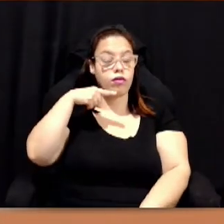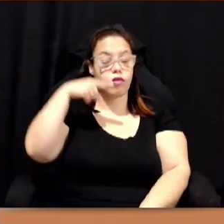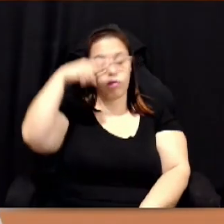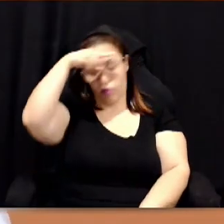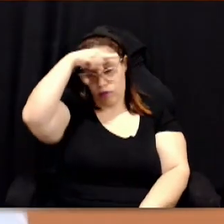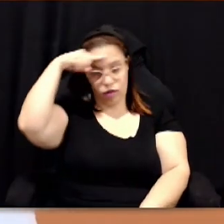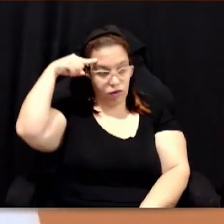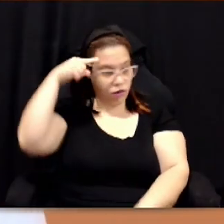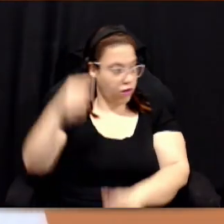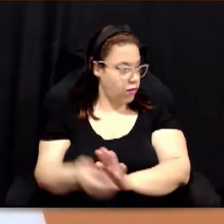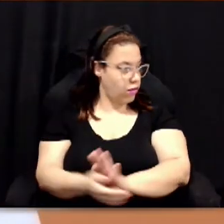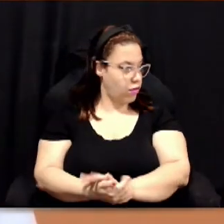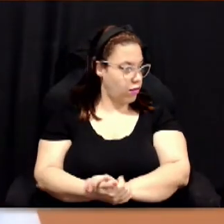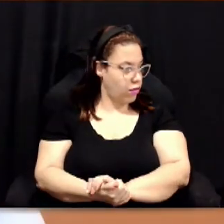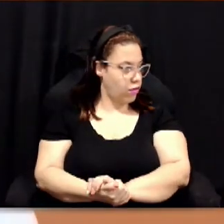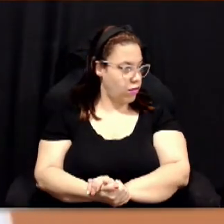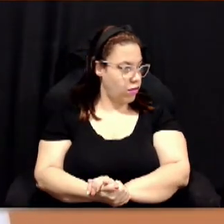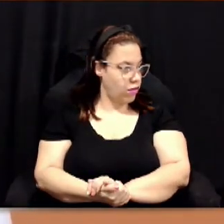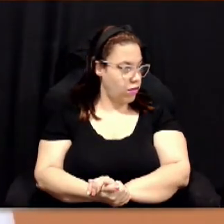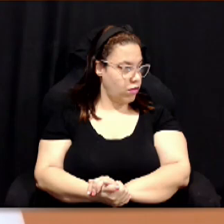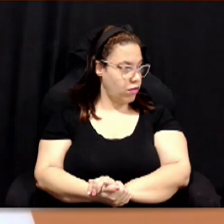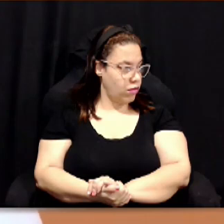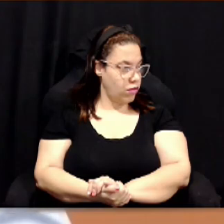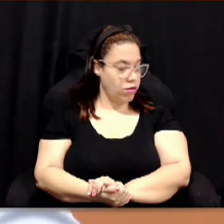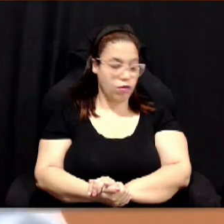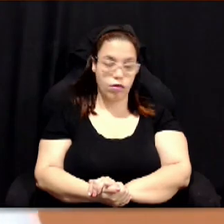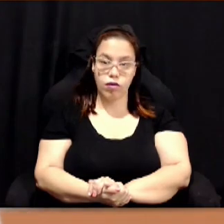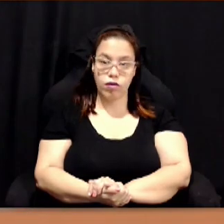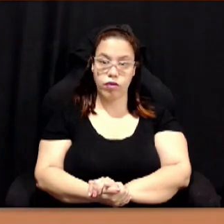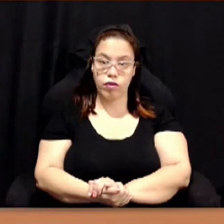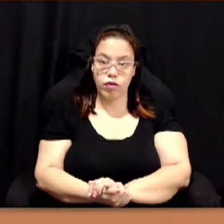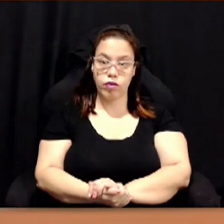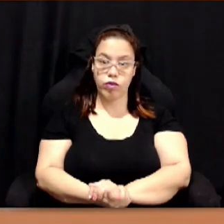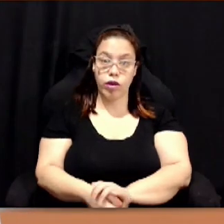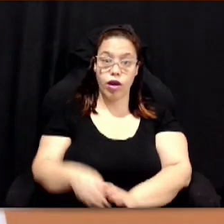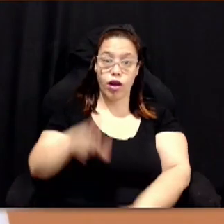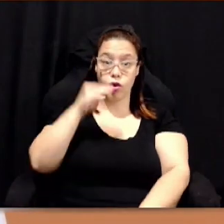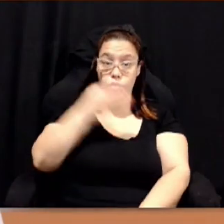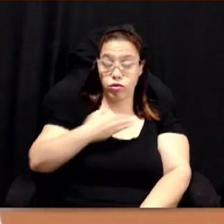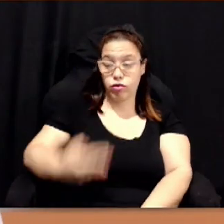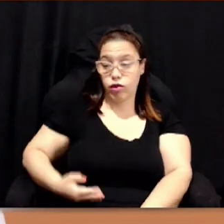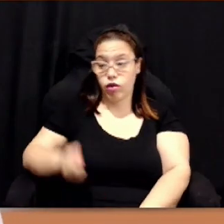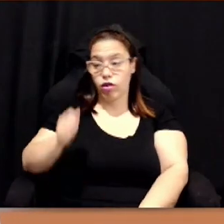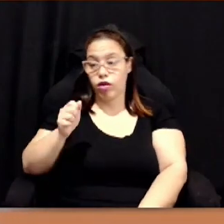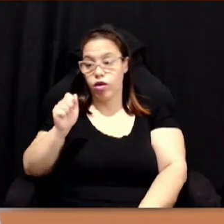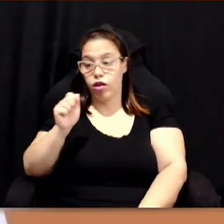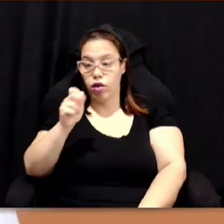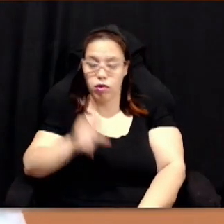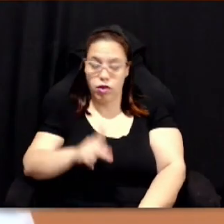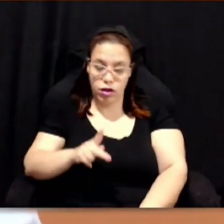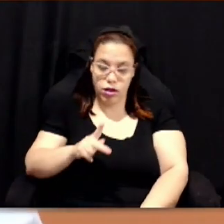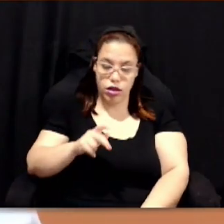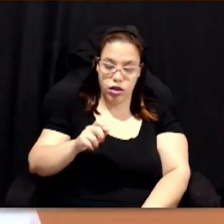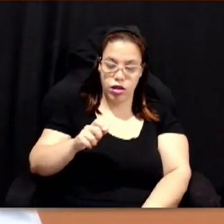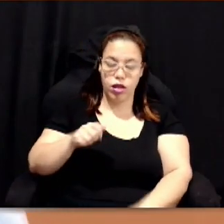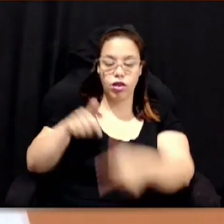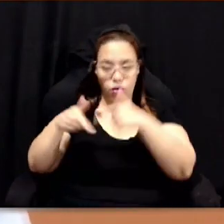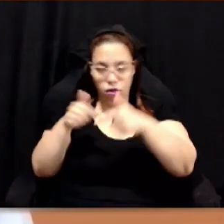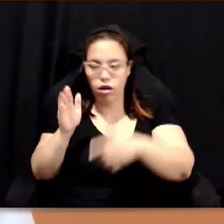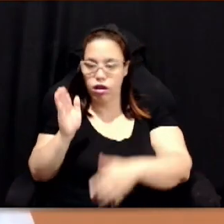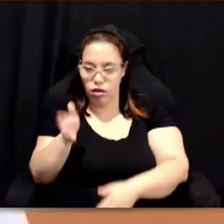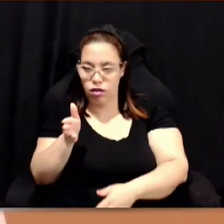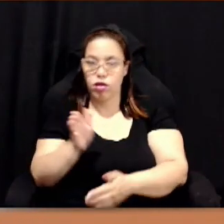muito importante aos servidores inativos, ativos e pensionistas, né? É um valor de